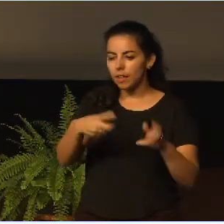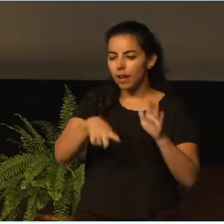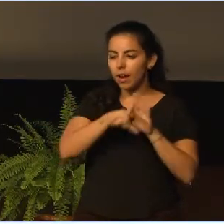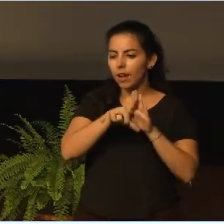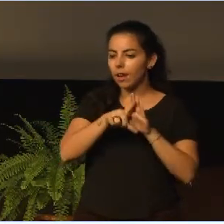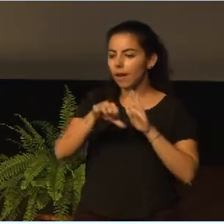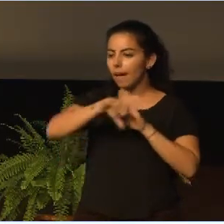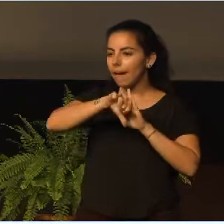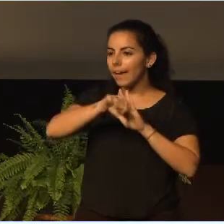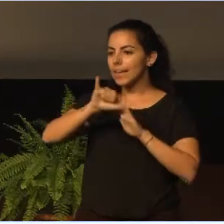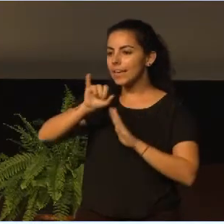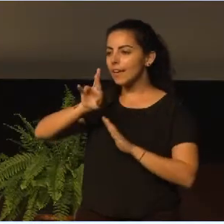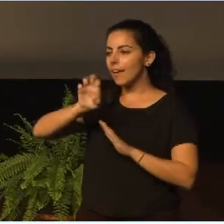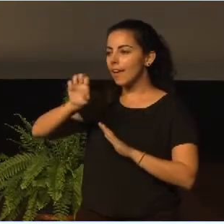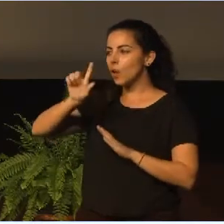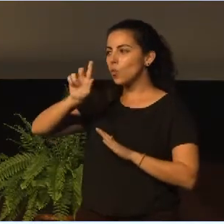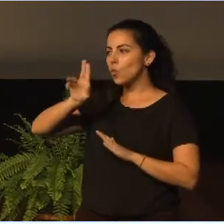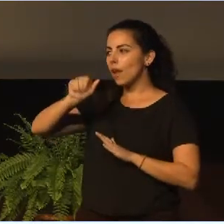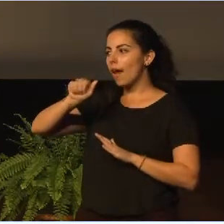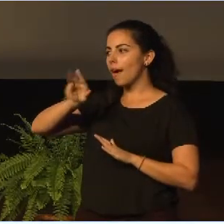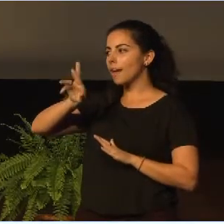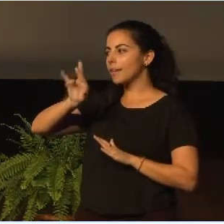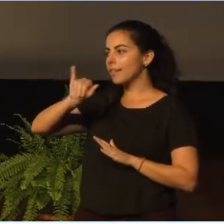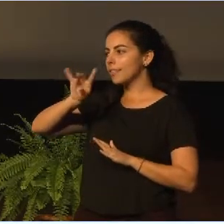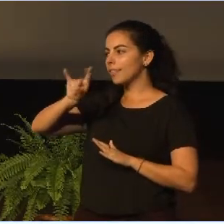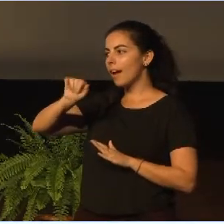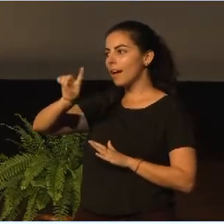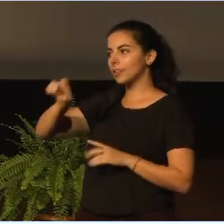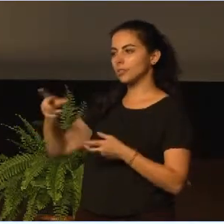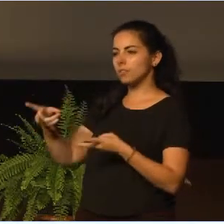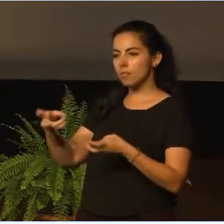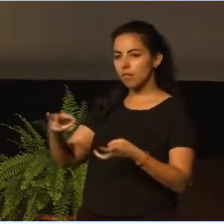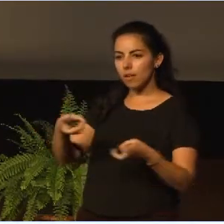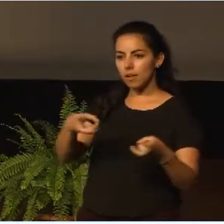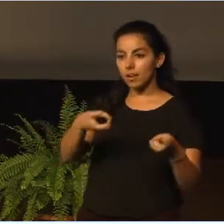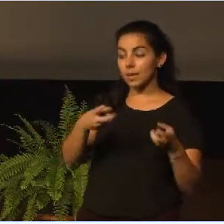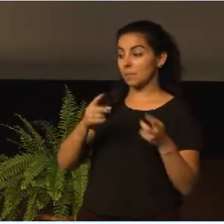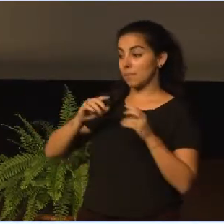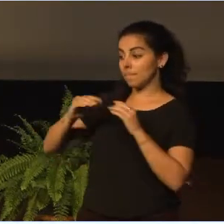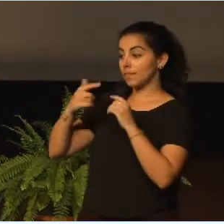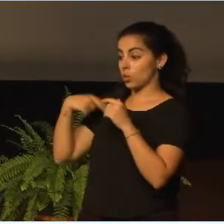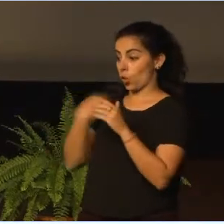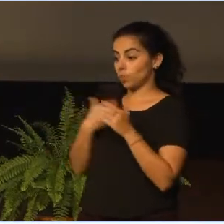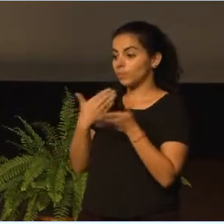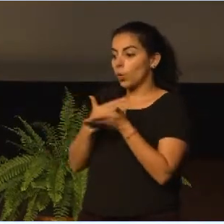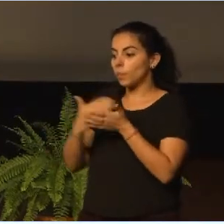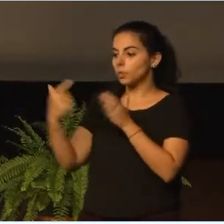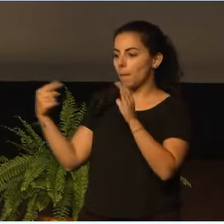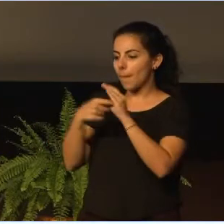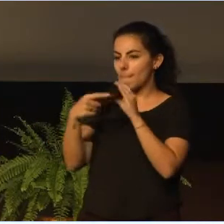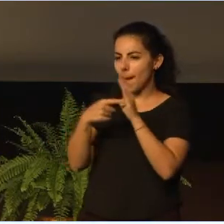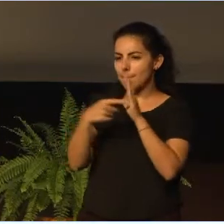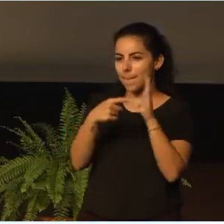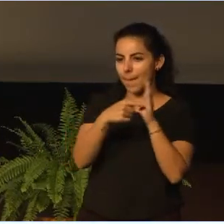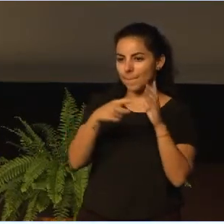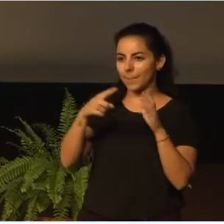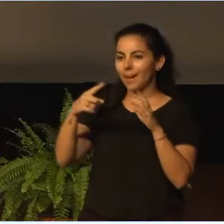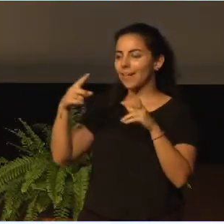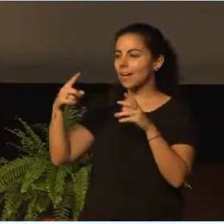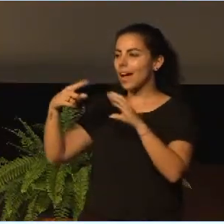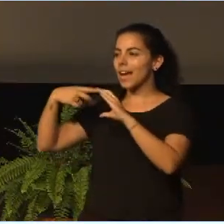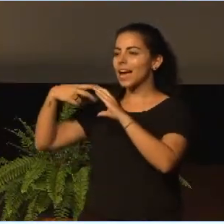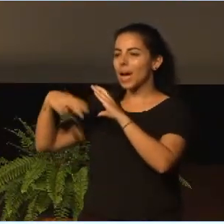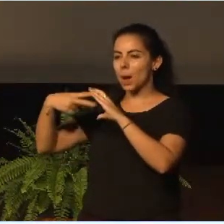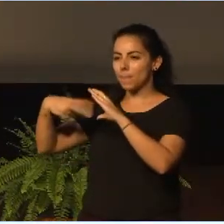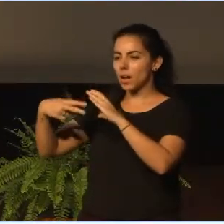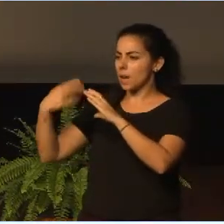Até que o dia que, quando a gente começou a achar isso, mandar para a Câmara, e a gente começou a ter retorno, a Câmara agradeceu a gente por existir. Eles mandaram uma